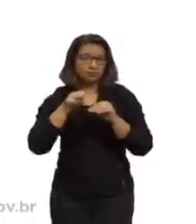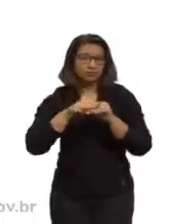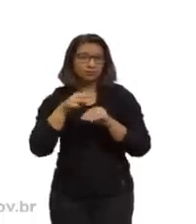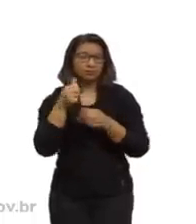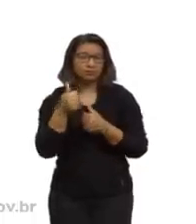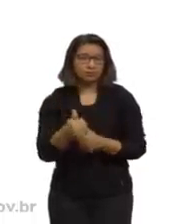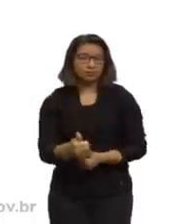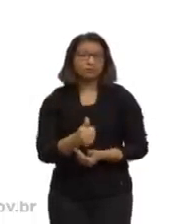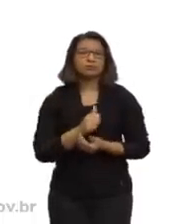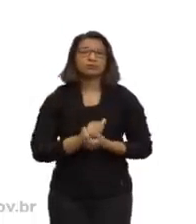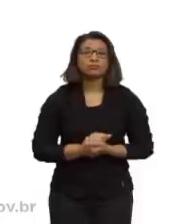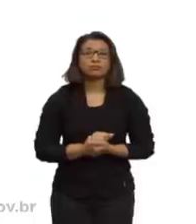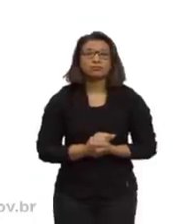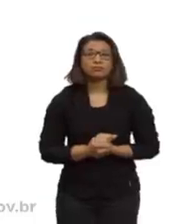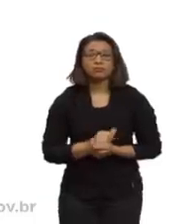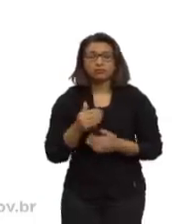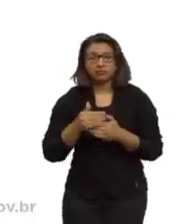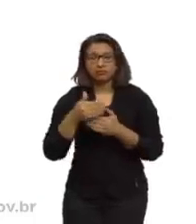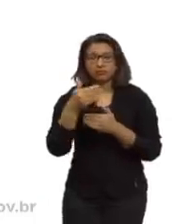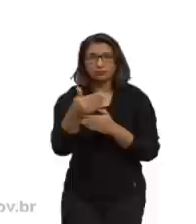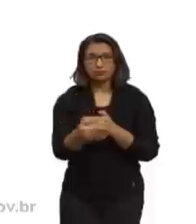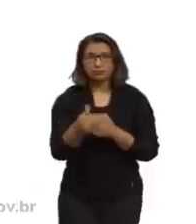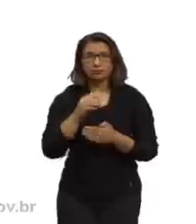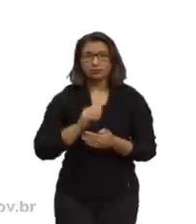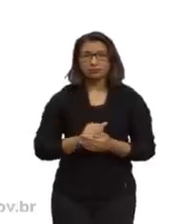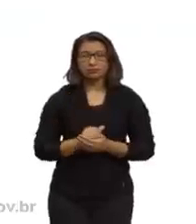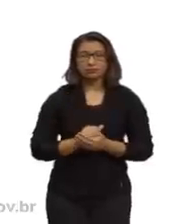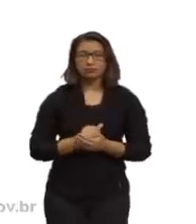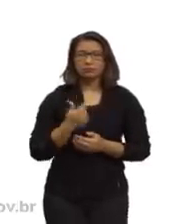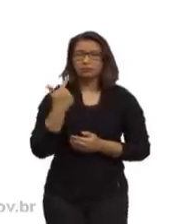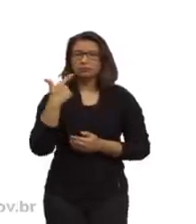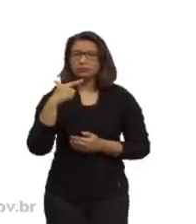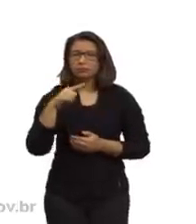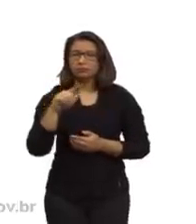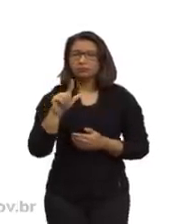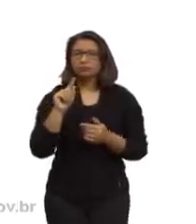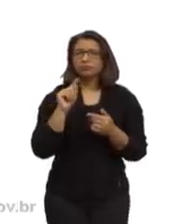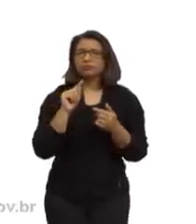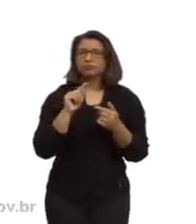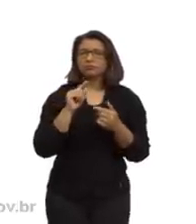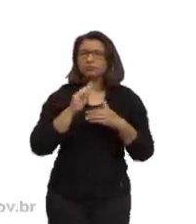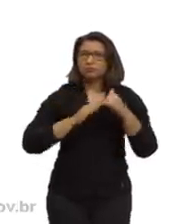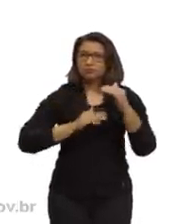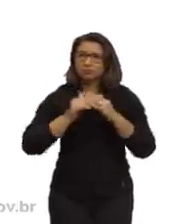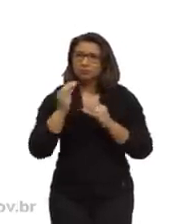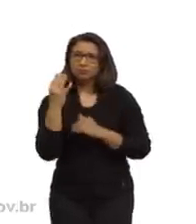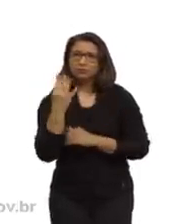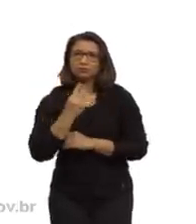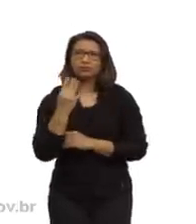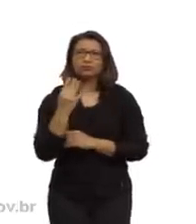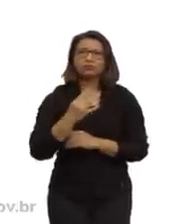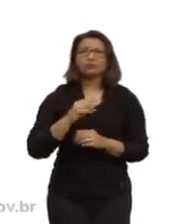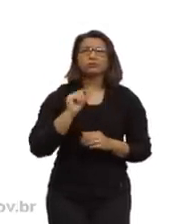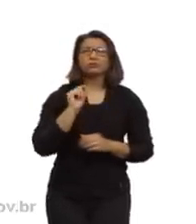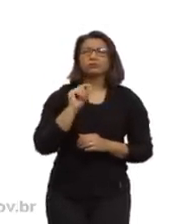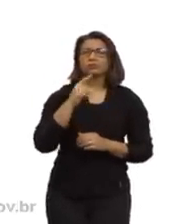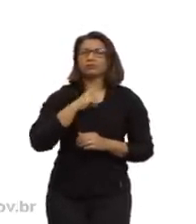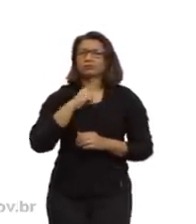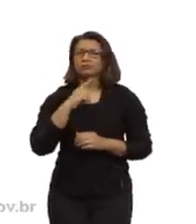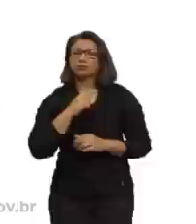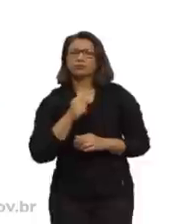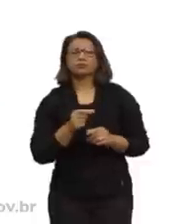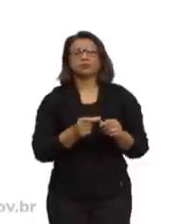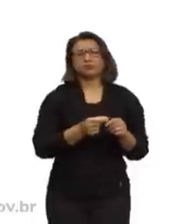bom? Então, vamos adiante. Outra situação, situação 4. O que, que eu tenho aqui? Um